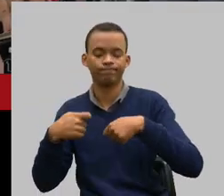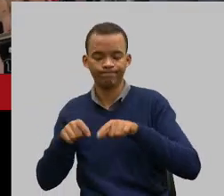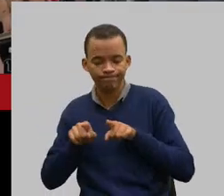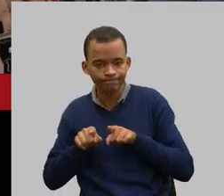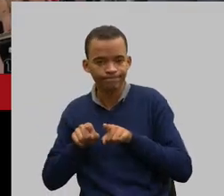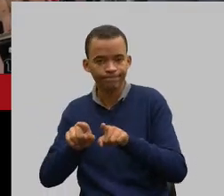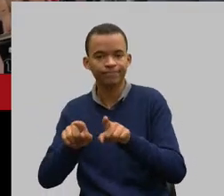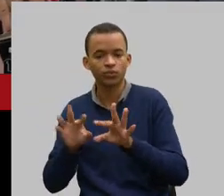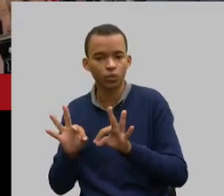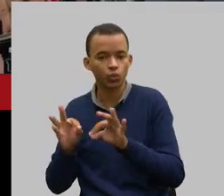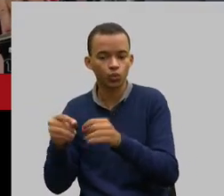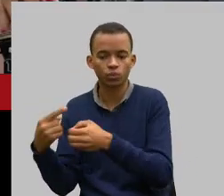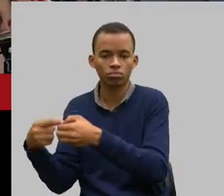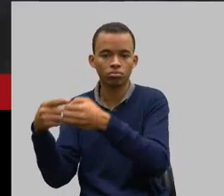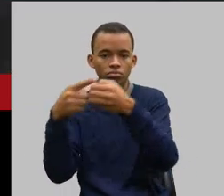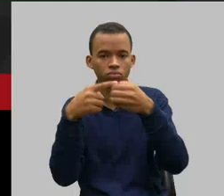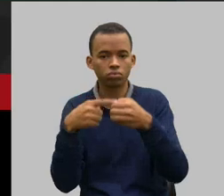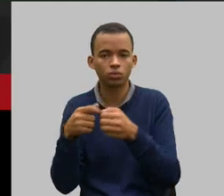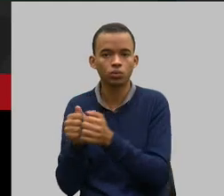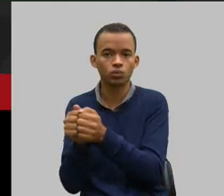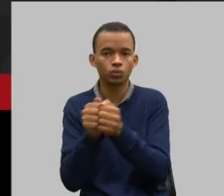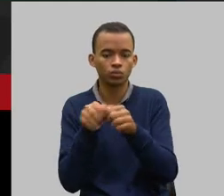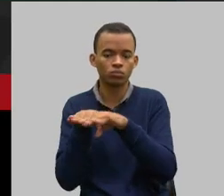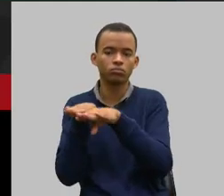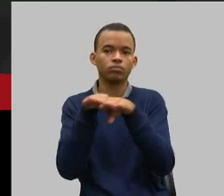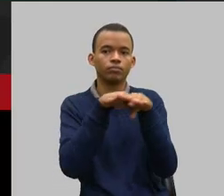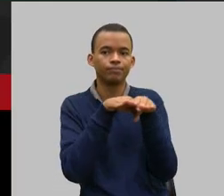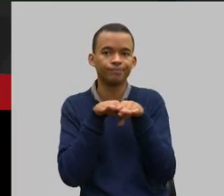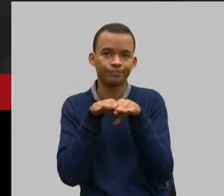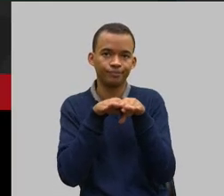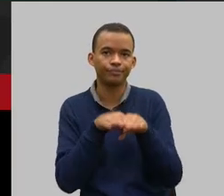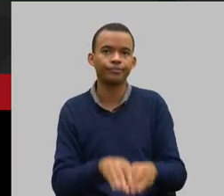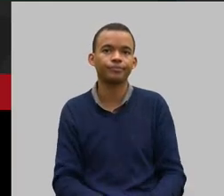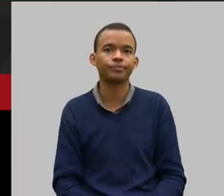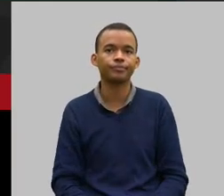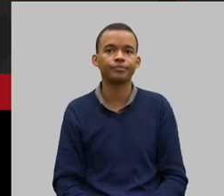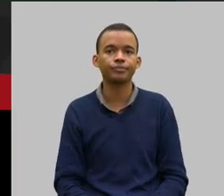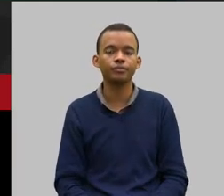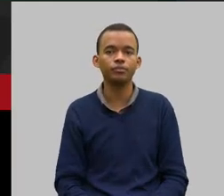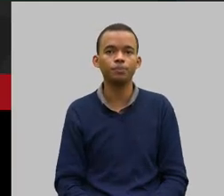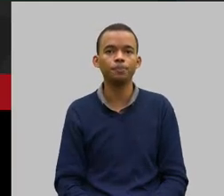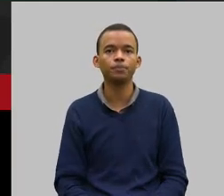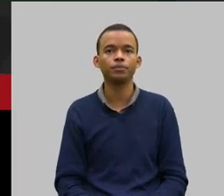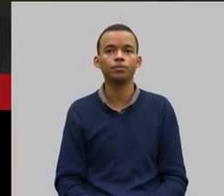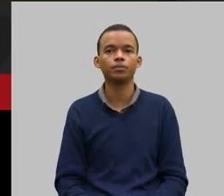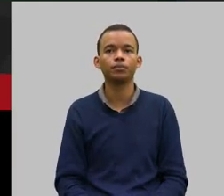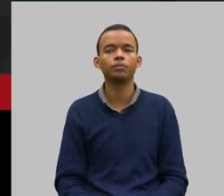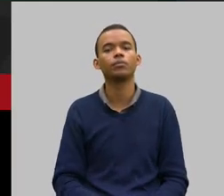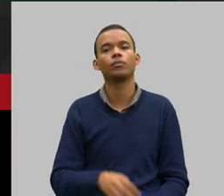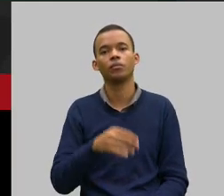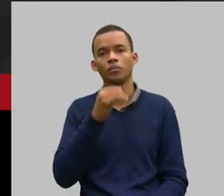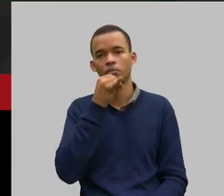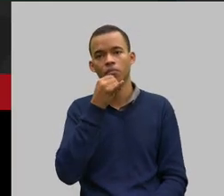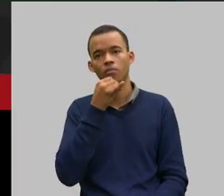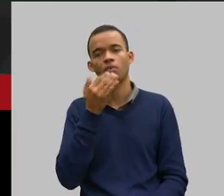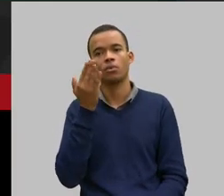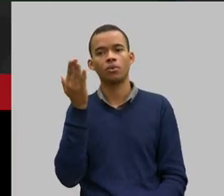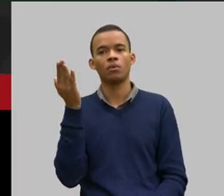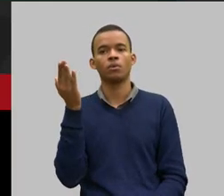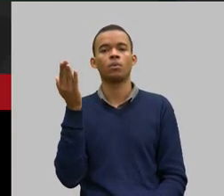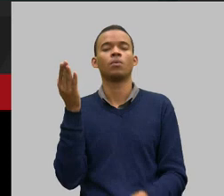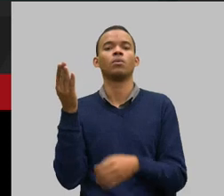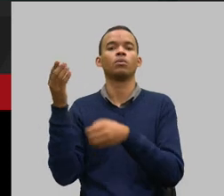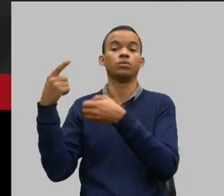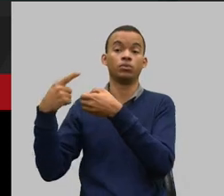alguns destaques né por exemplo eh os municípios que aderem ao